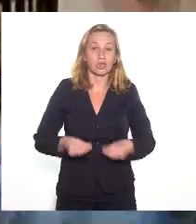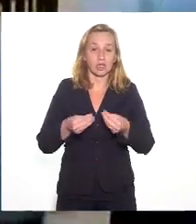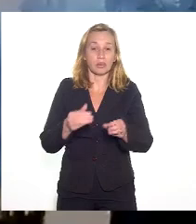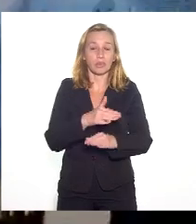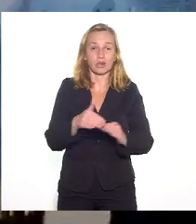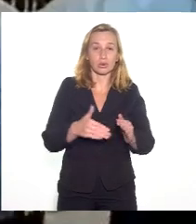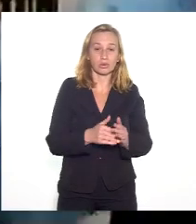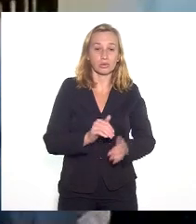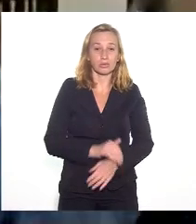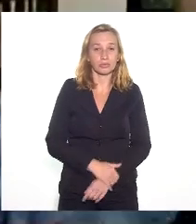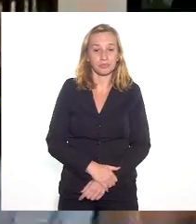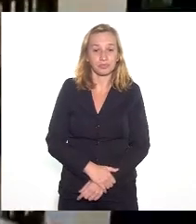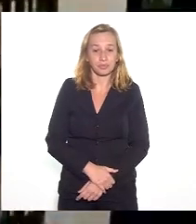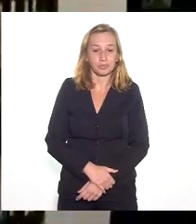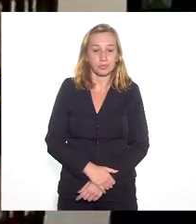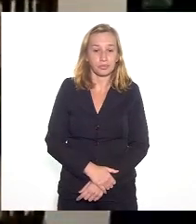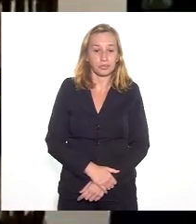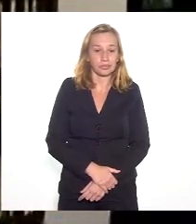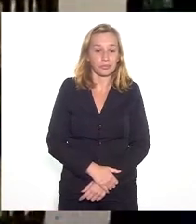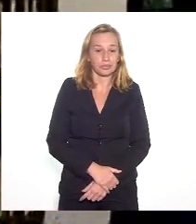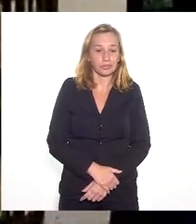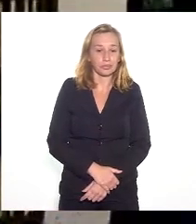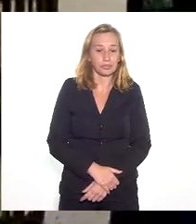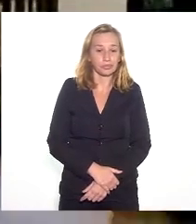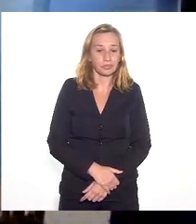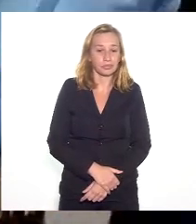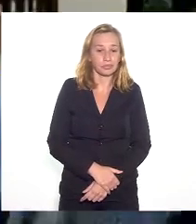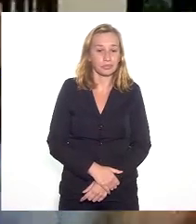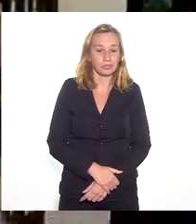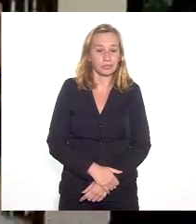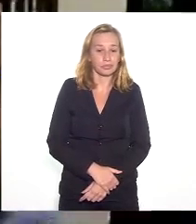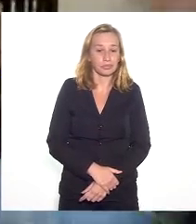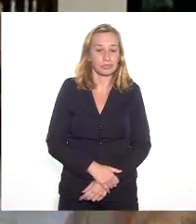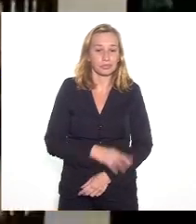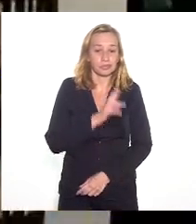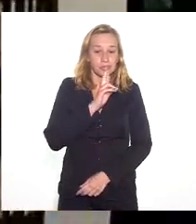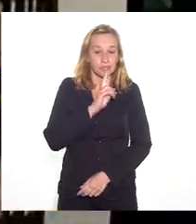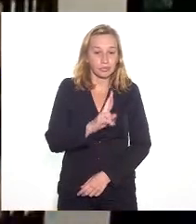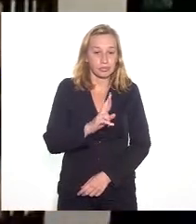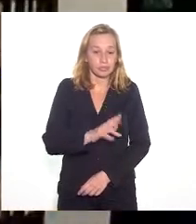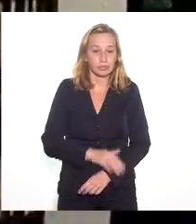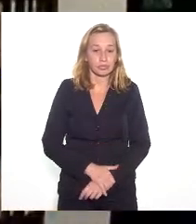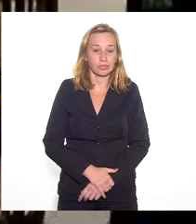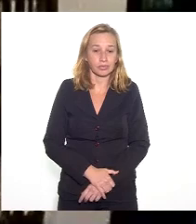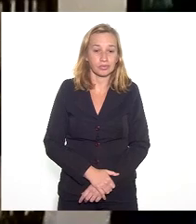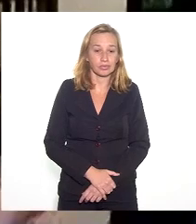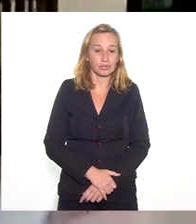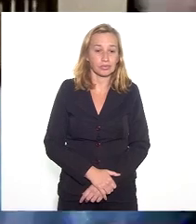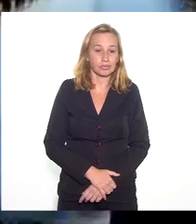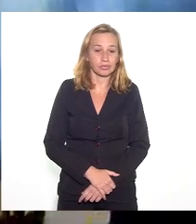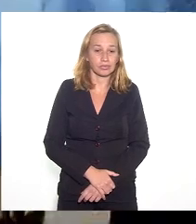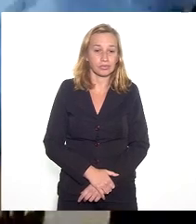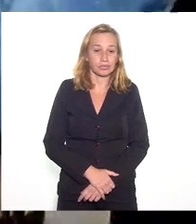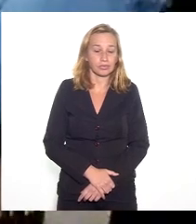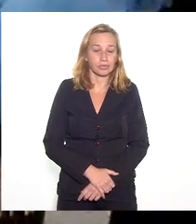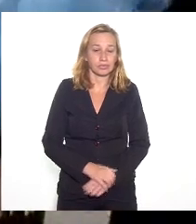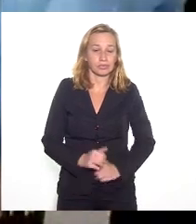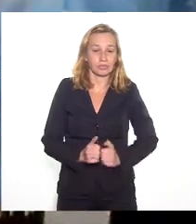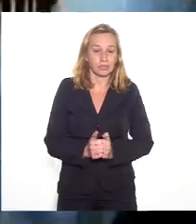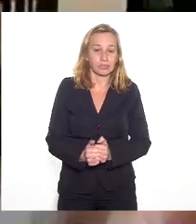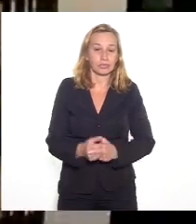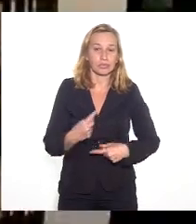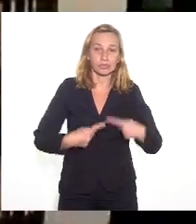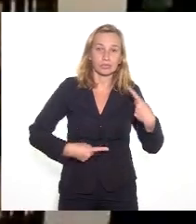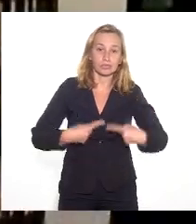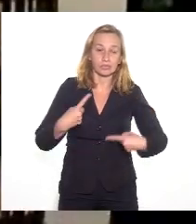das benesses, né, como resultado da condução